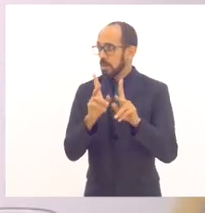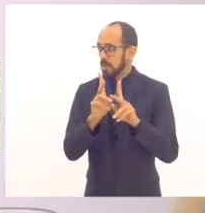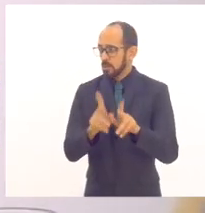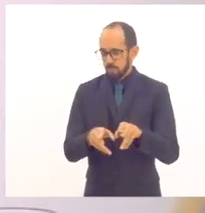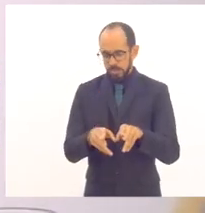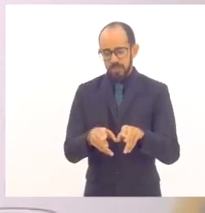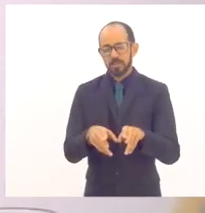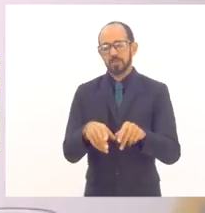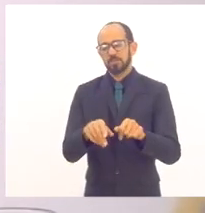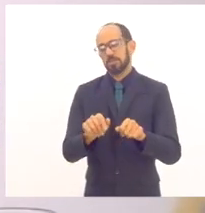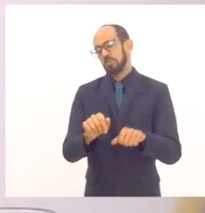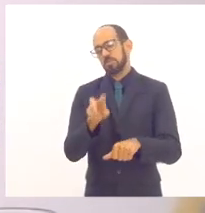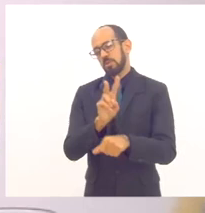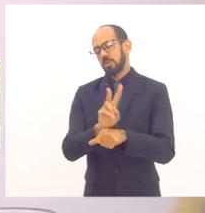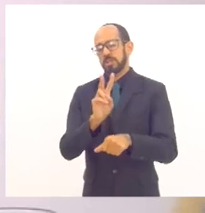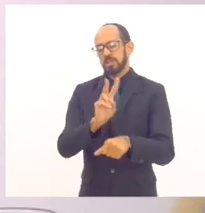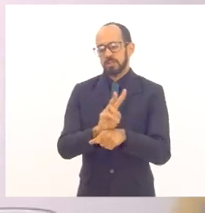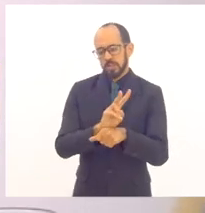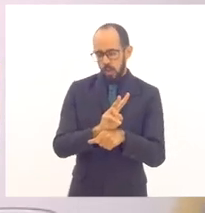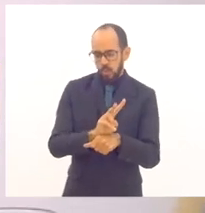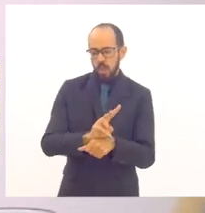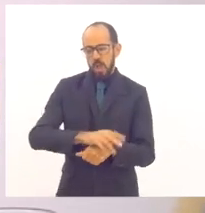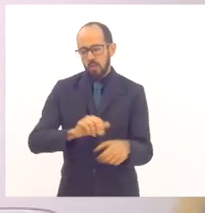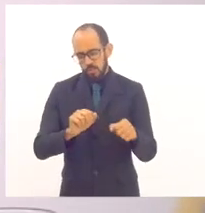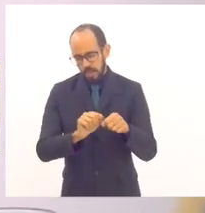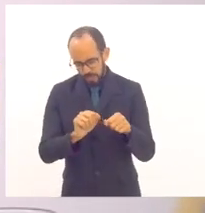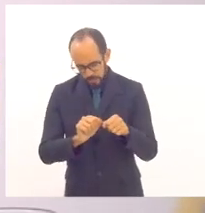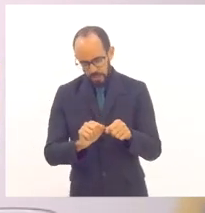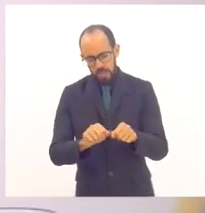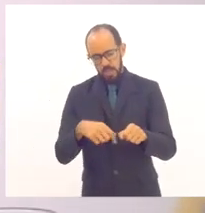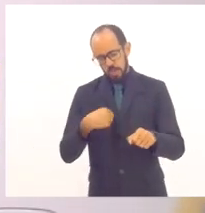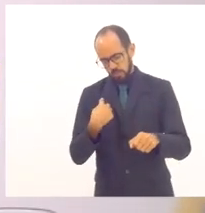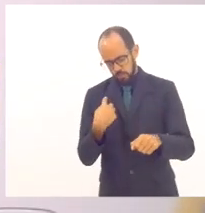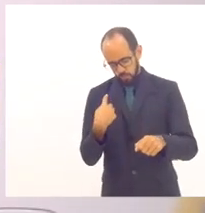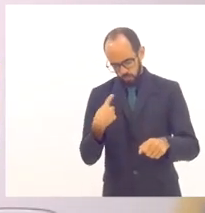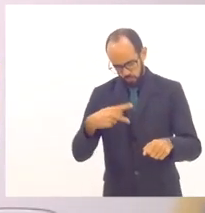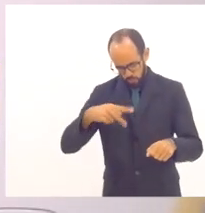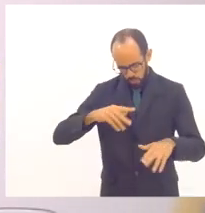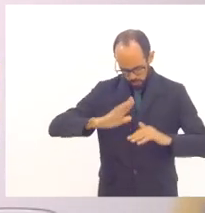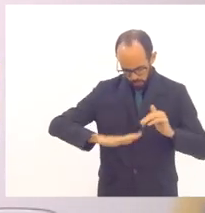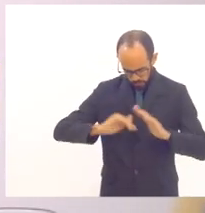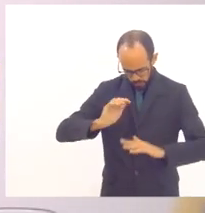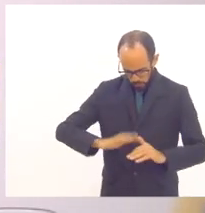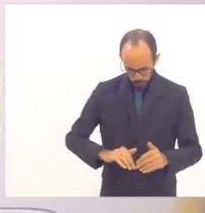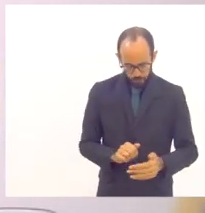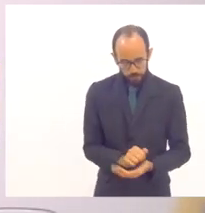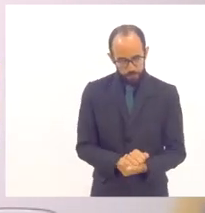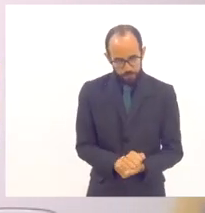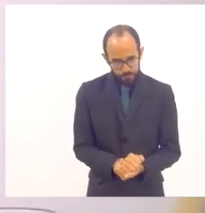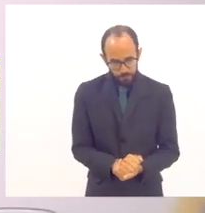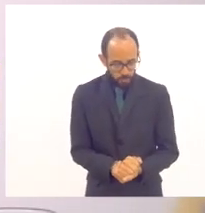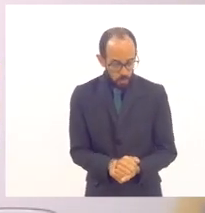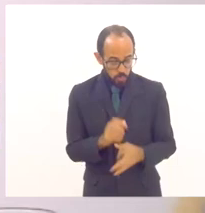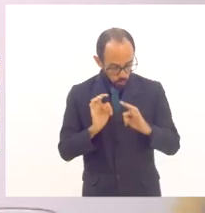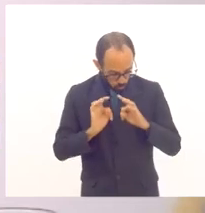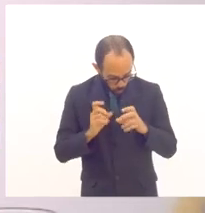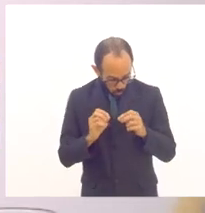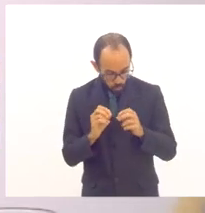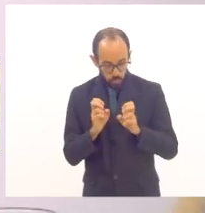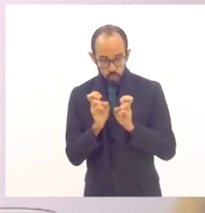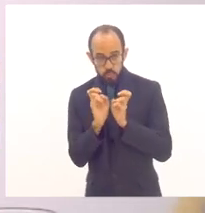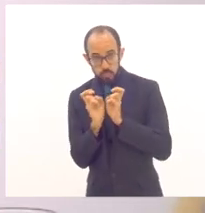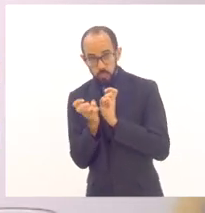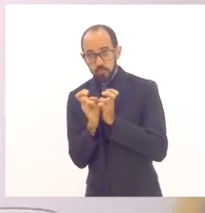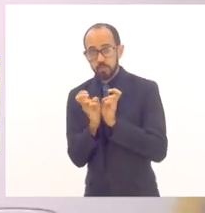a mesma proteção, né, ao realizar o seu ofício. E todas as capoeiras, e aí eu vou pegar um pouco